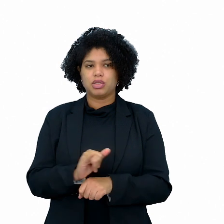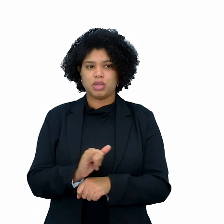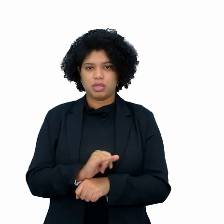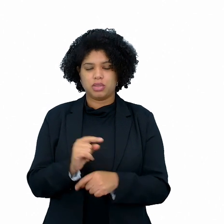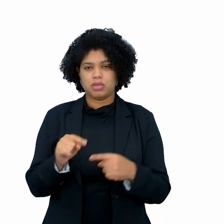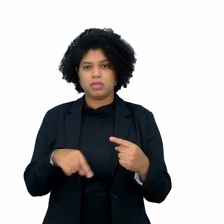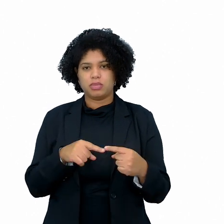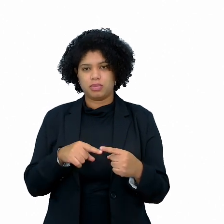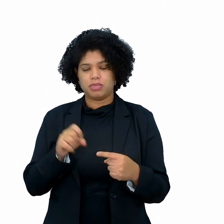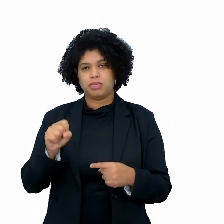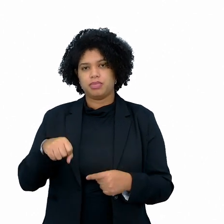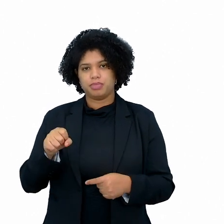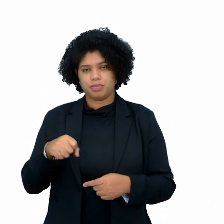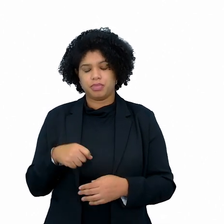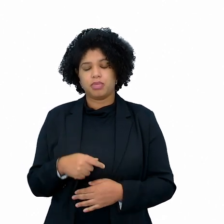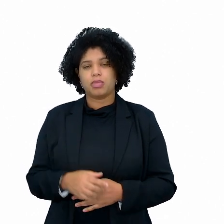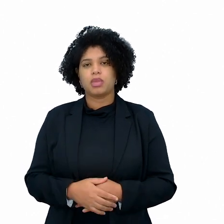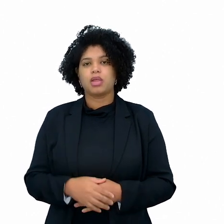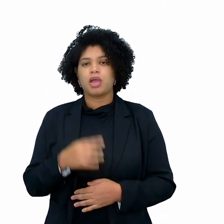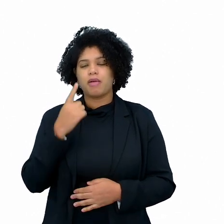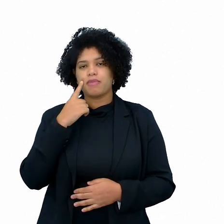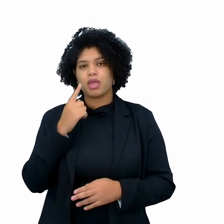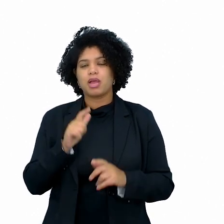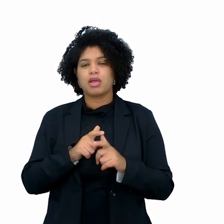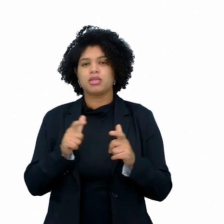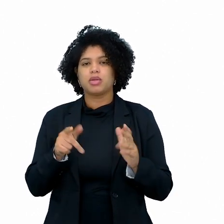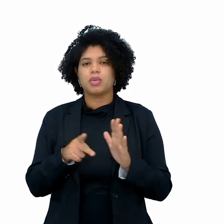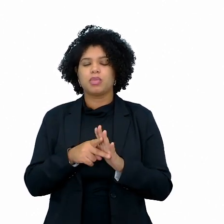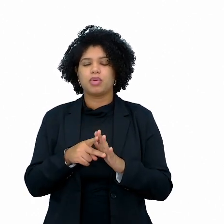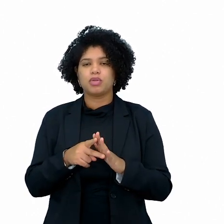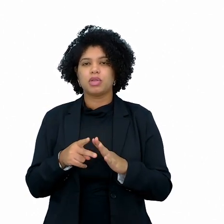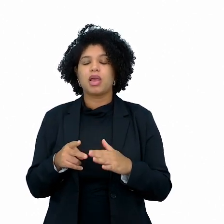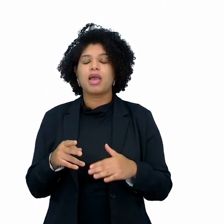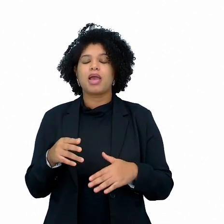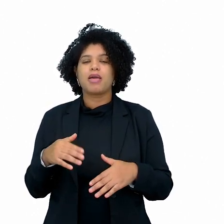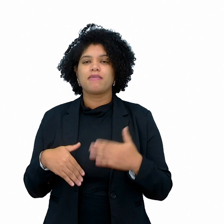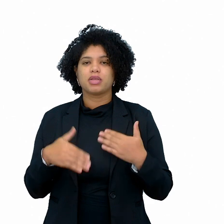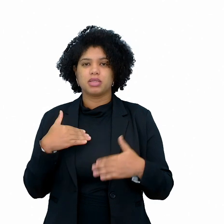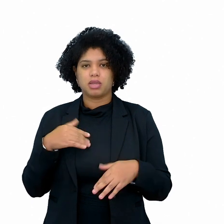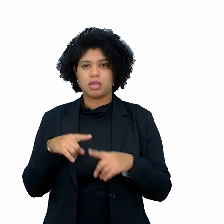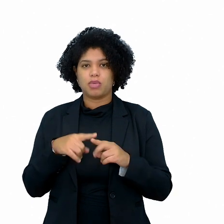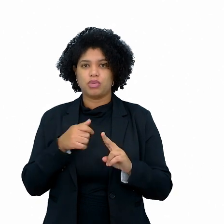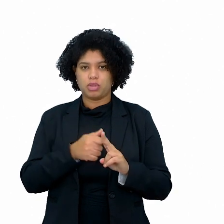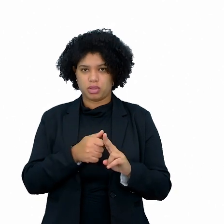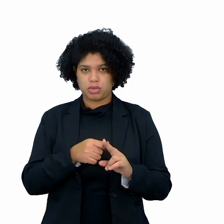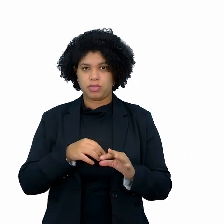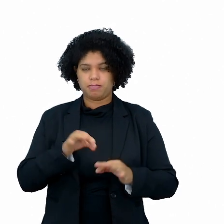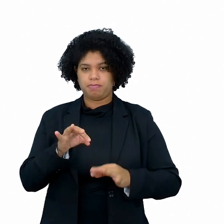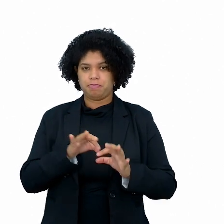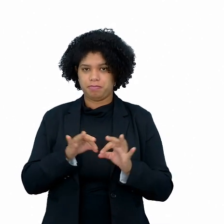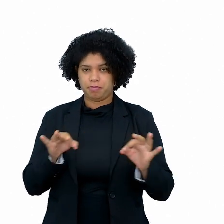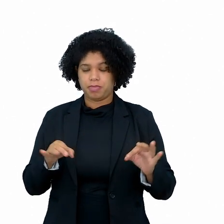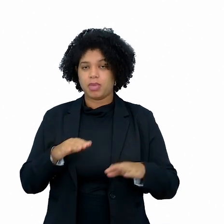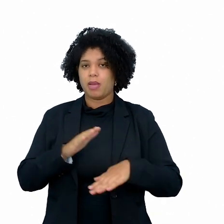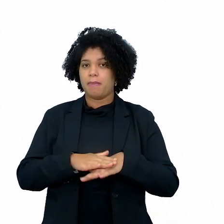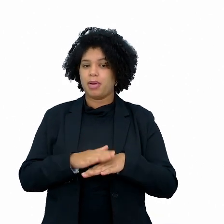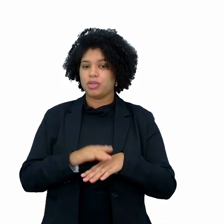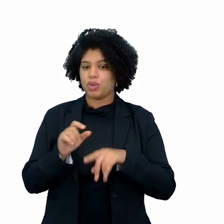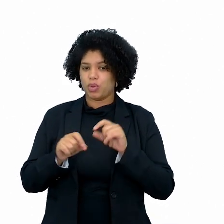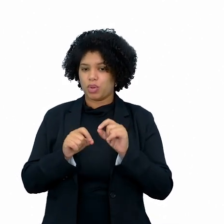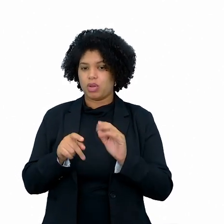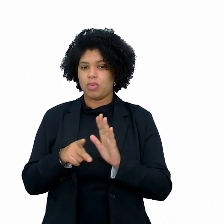elementos, trazendo à tona as grandezas físicas e as unidades de medidas. A parte prática, né, de